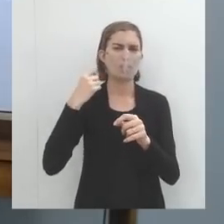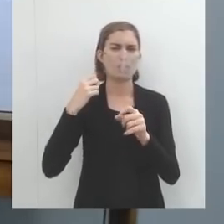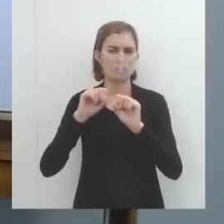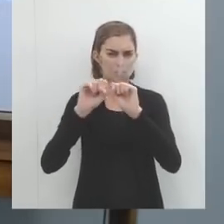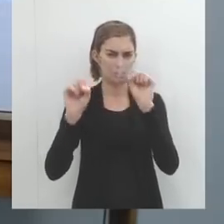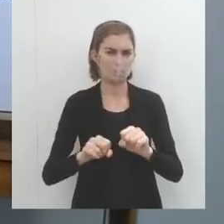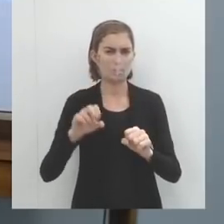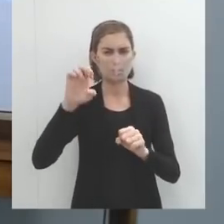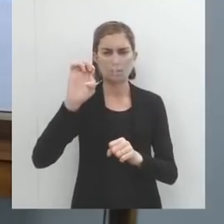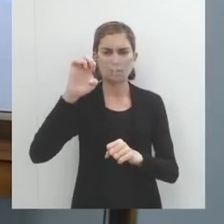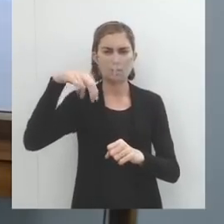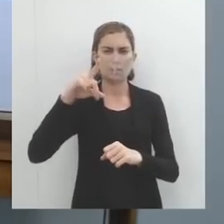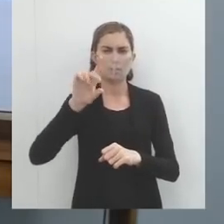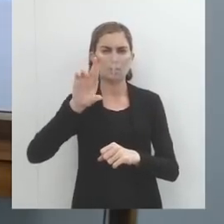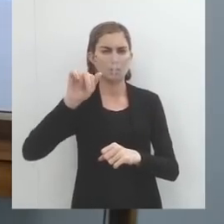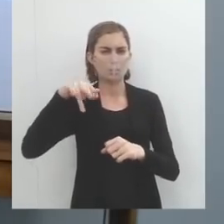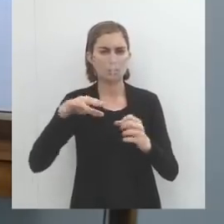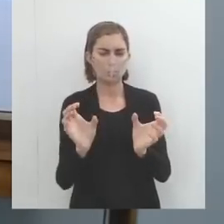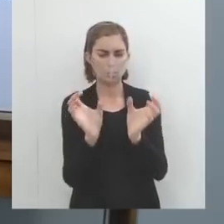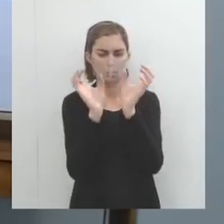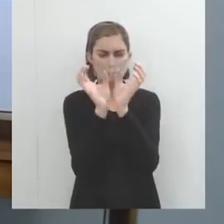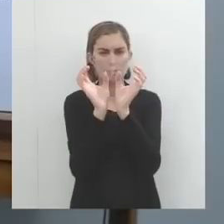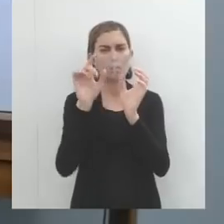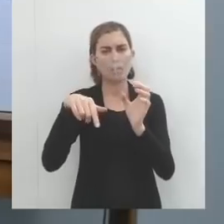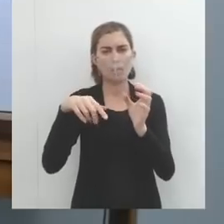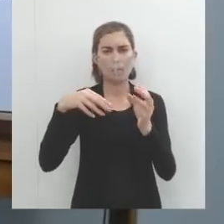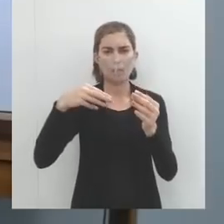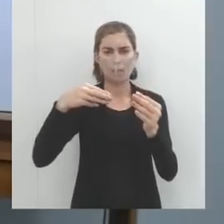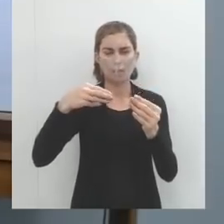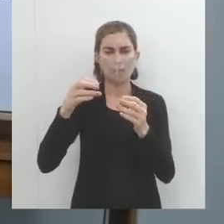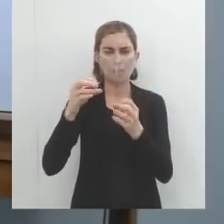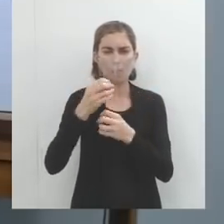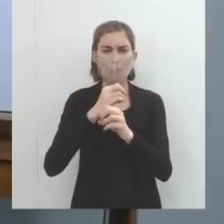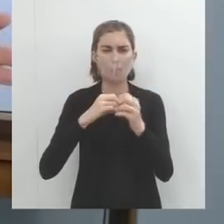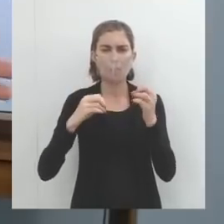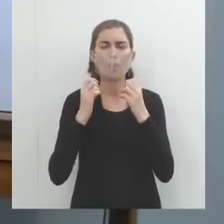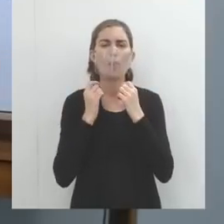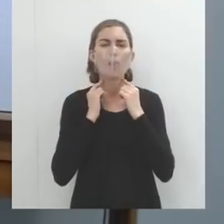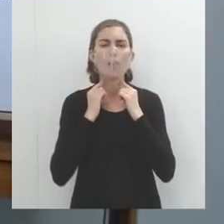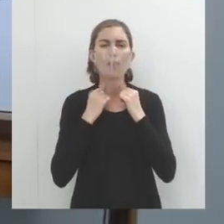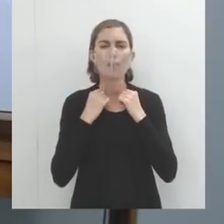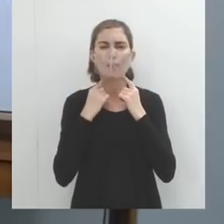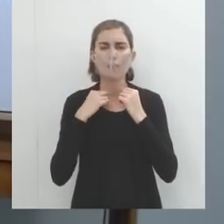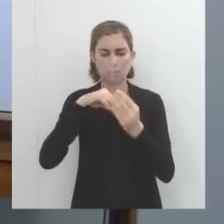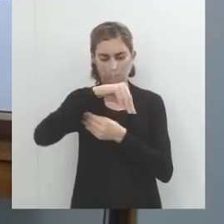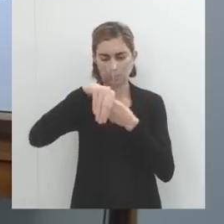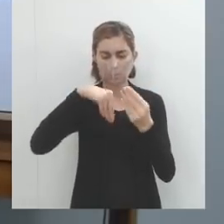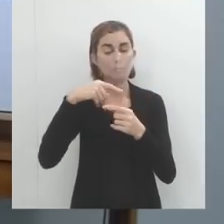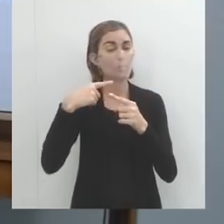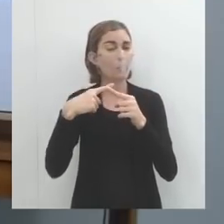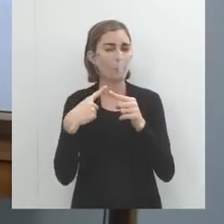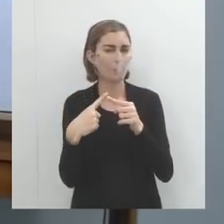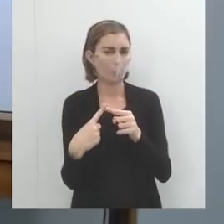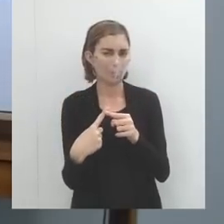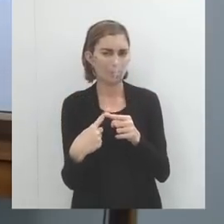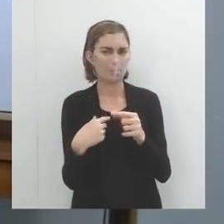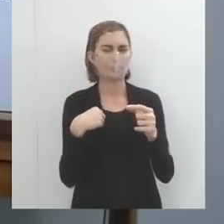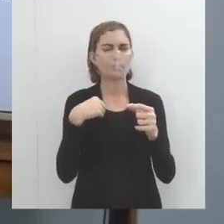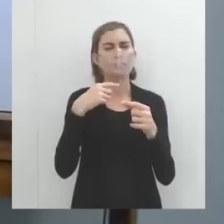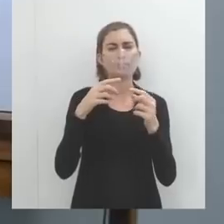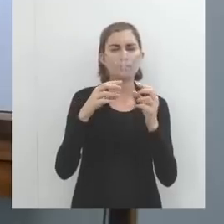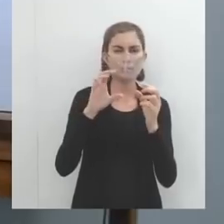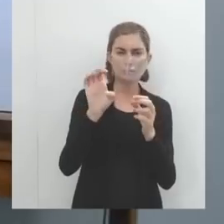endócrino que o danado do testículo é uma glândula mista. Por que ele é uma glândula mista? Porque ele vai trabalhar como uma